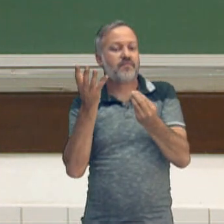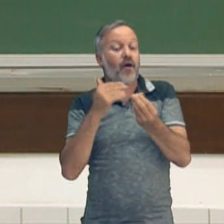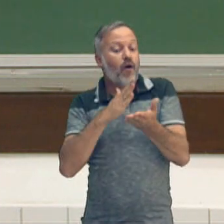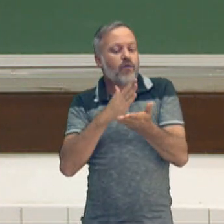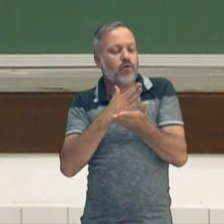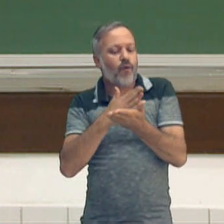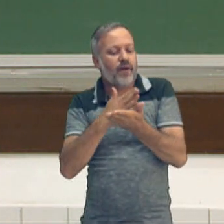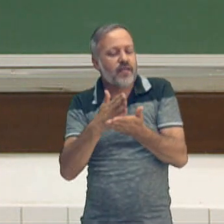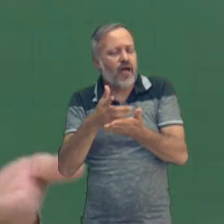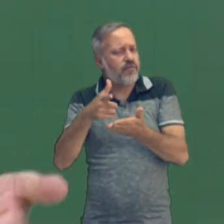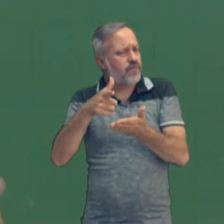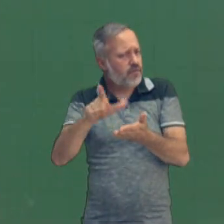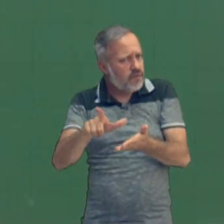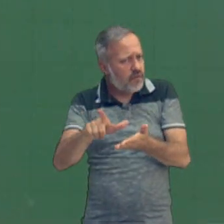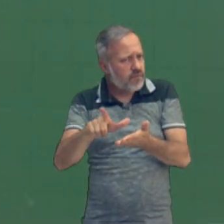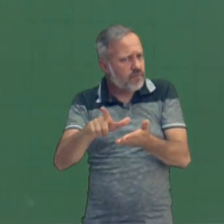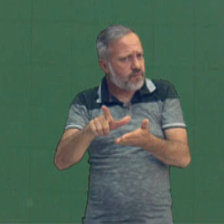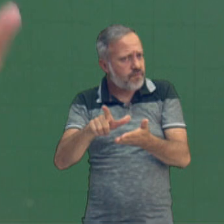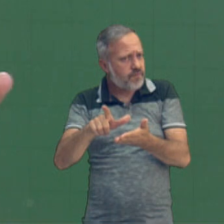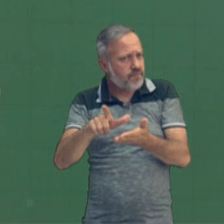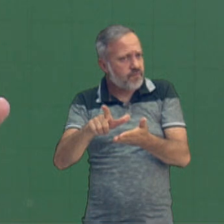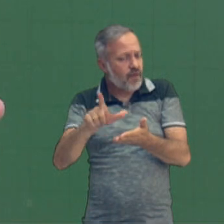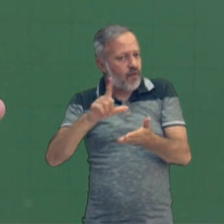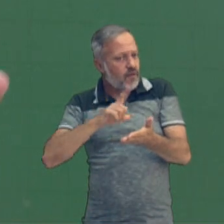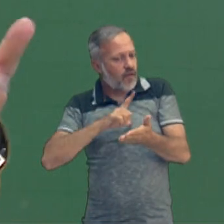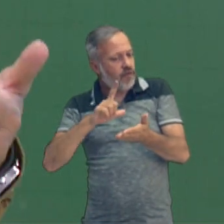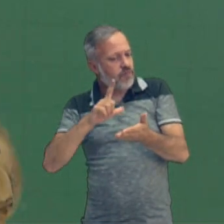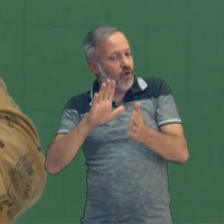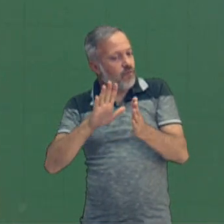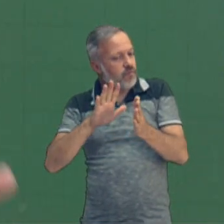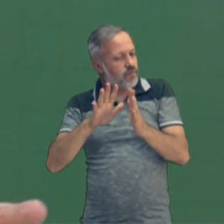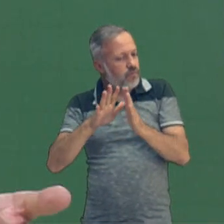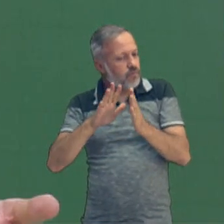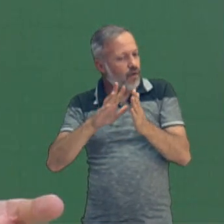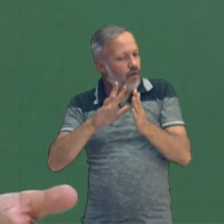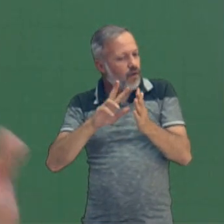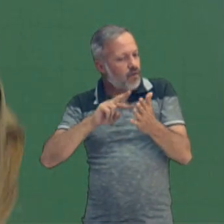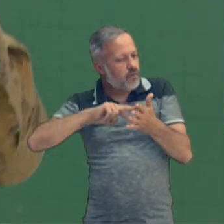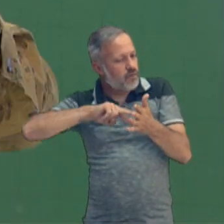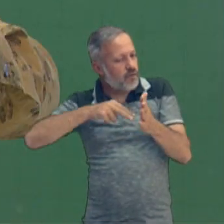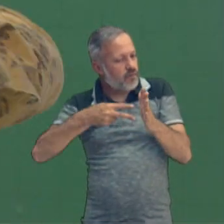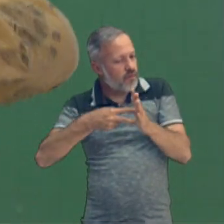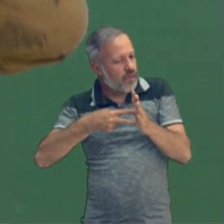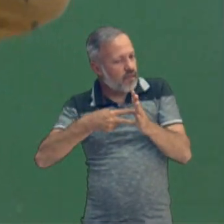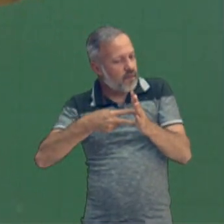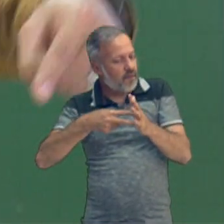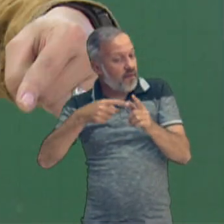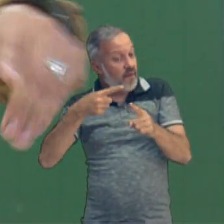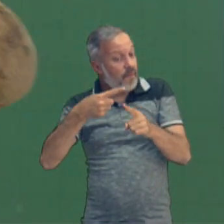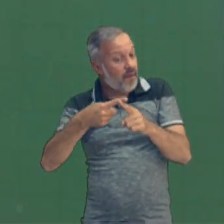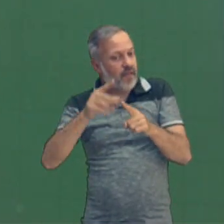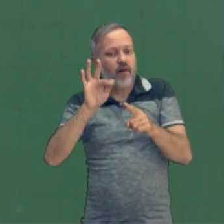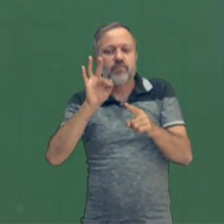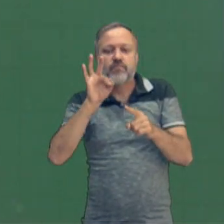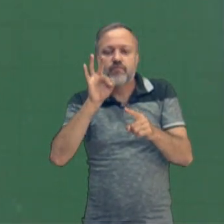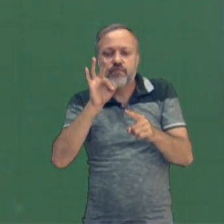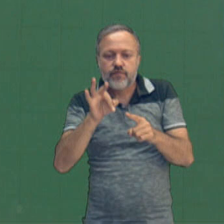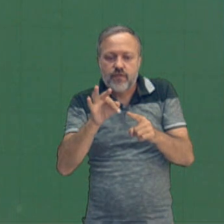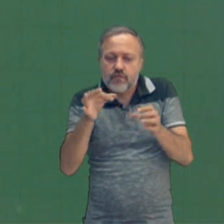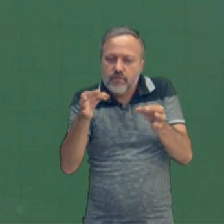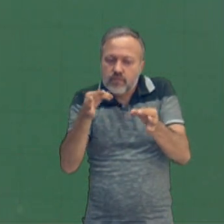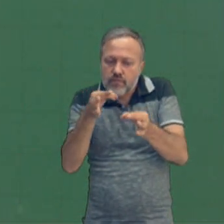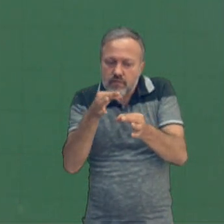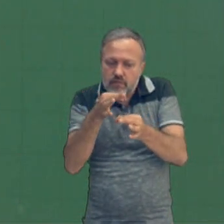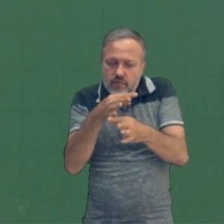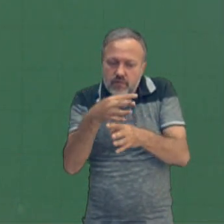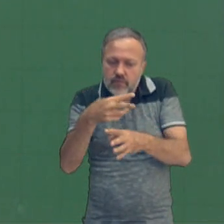Recomeça. Então, o calendário Maia, houve um erro de interpretação. Eles não falaram que seria o fim do mundo, mas o fim de um ciclo, porque eles são uma